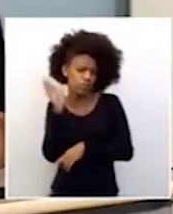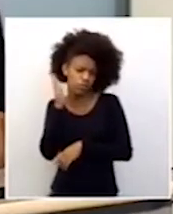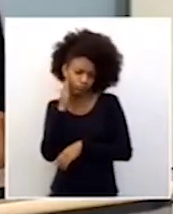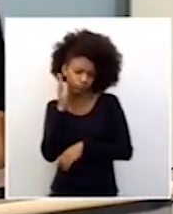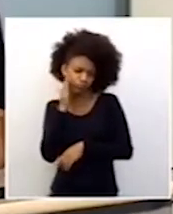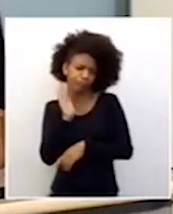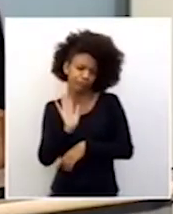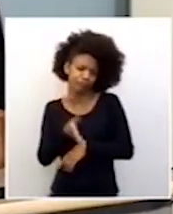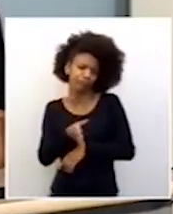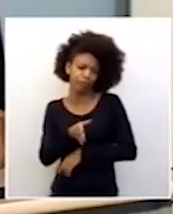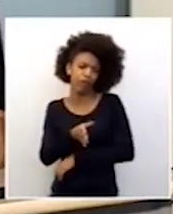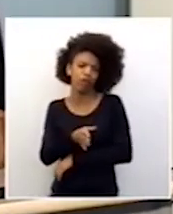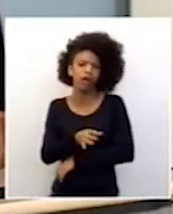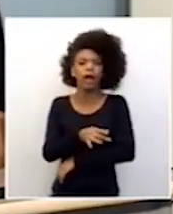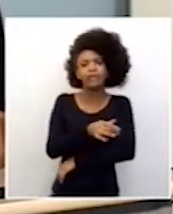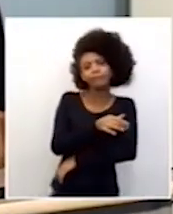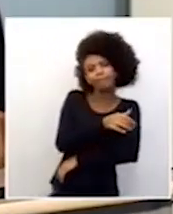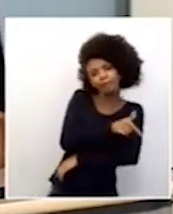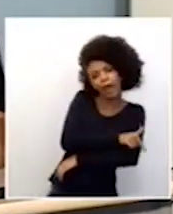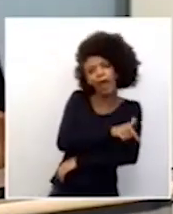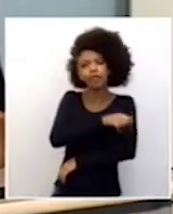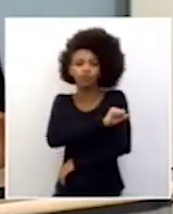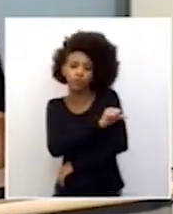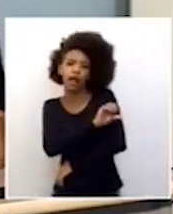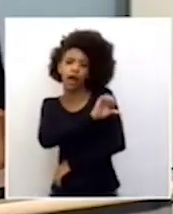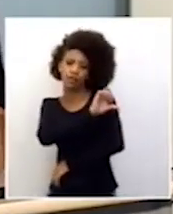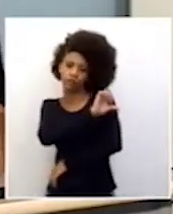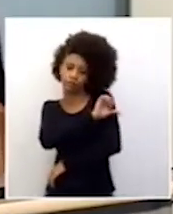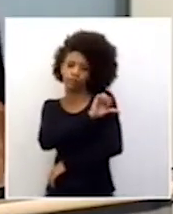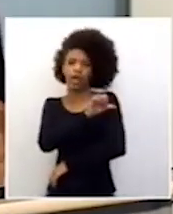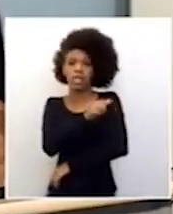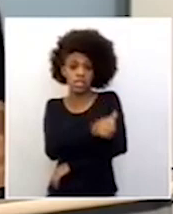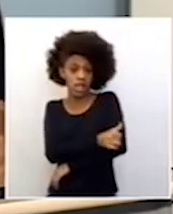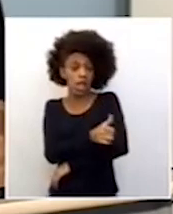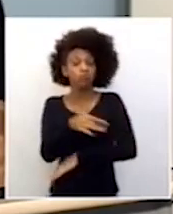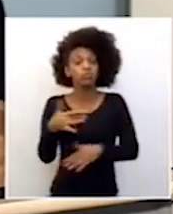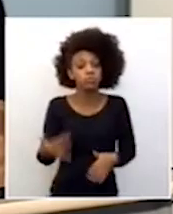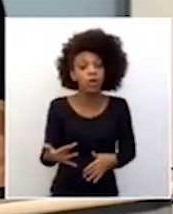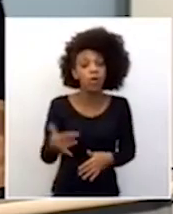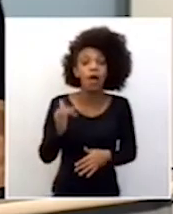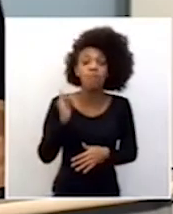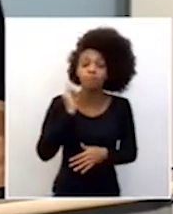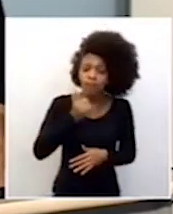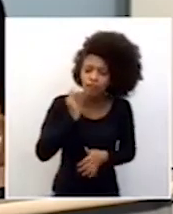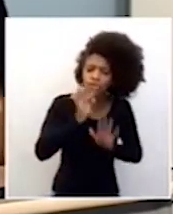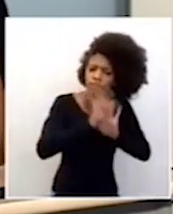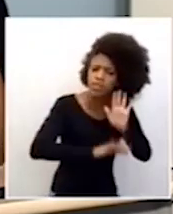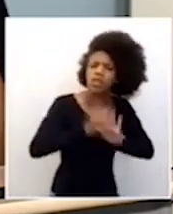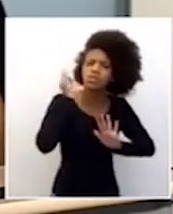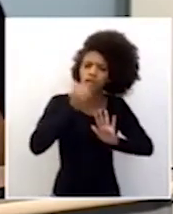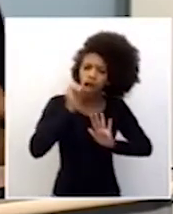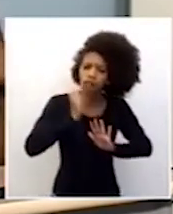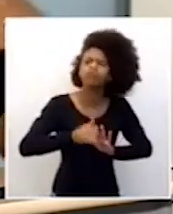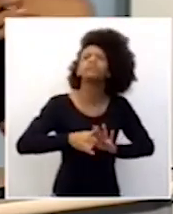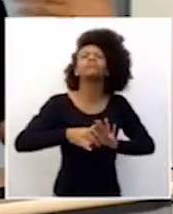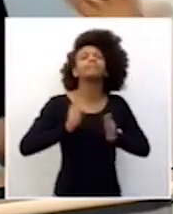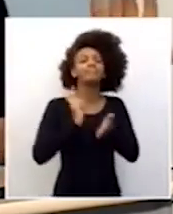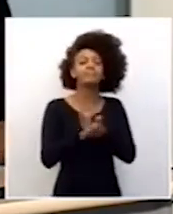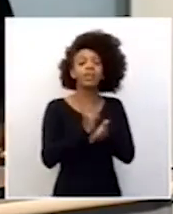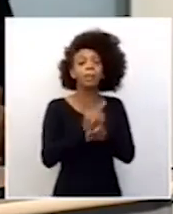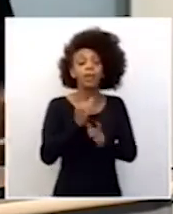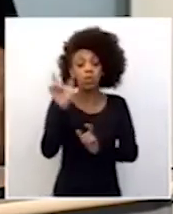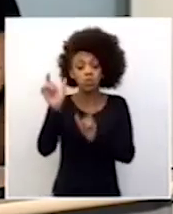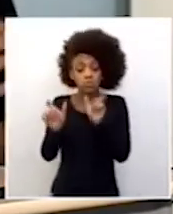8º ano, 7º ano, 6º ano, a gente sempre está falando de crônica, que é aquele texto em que os personagens